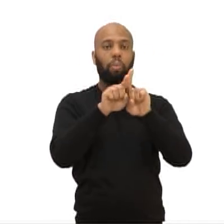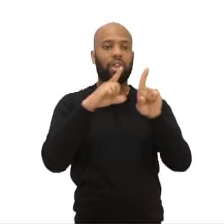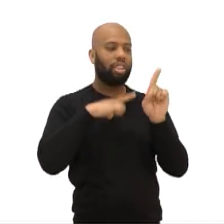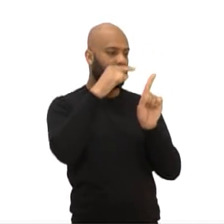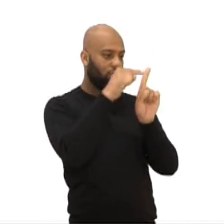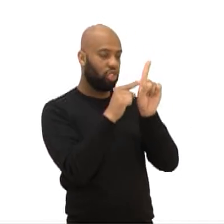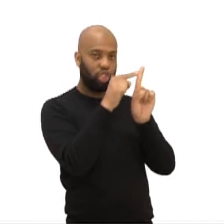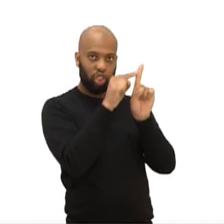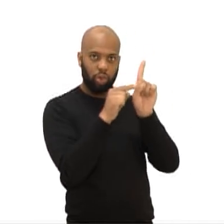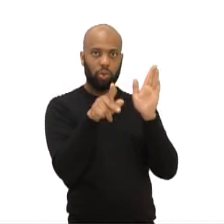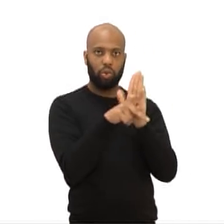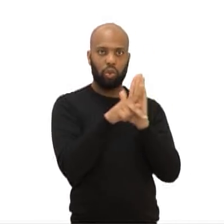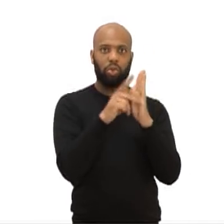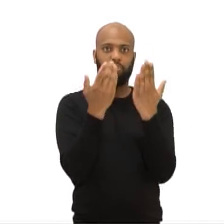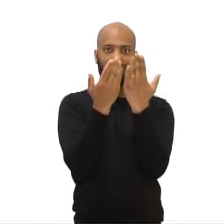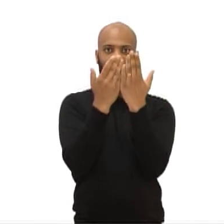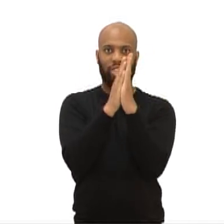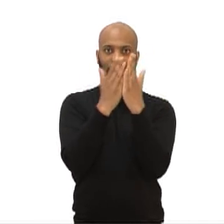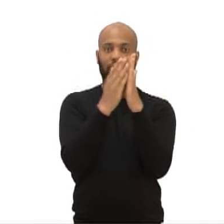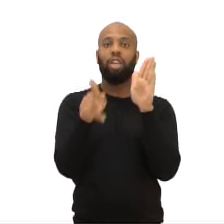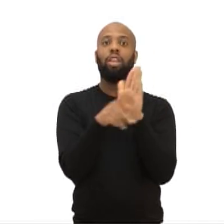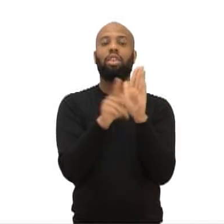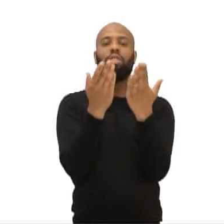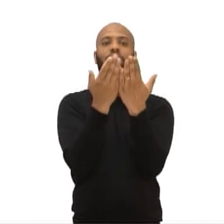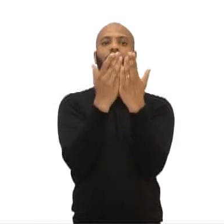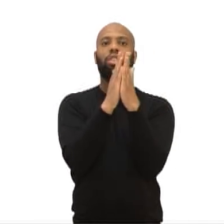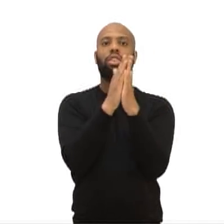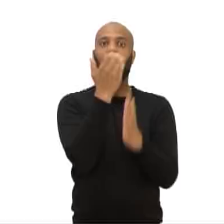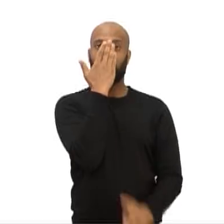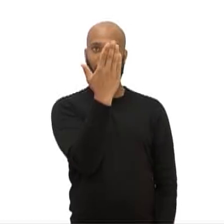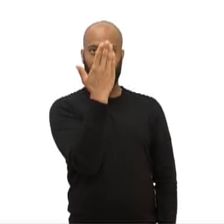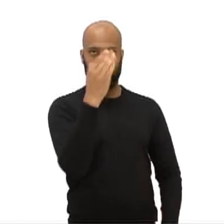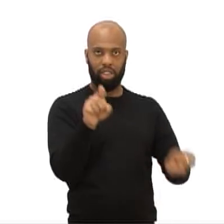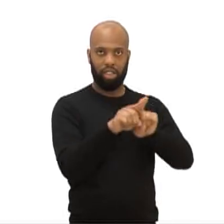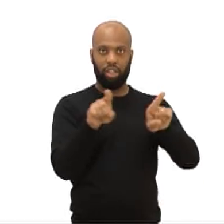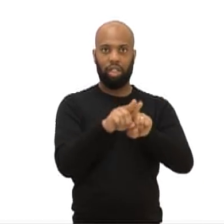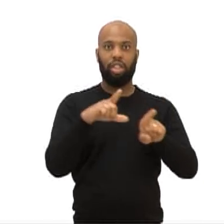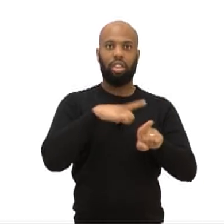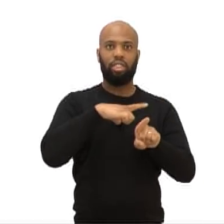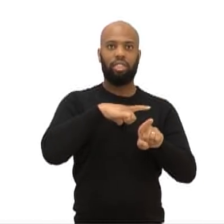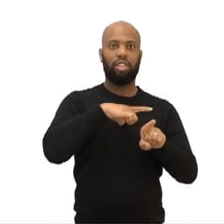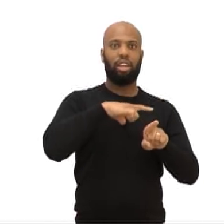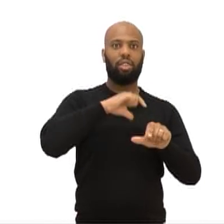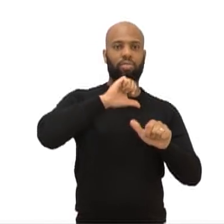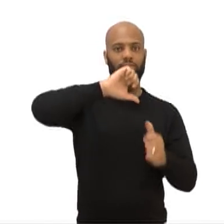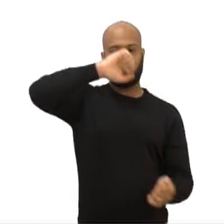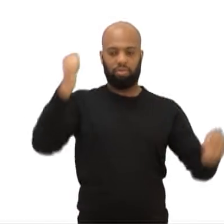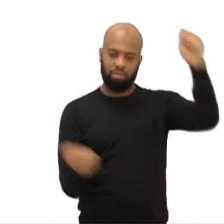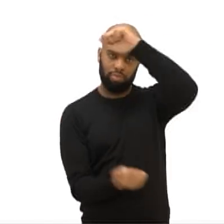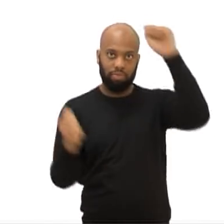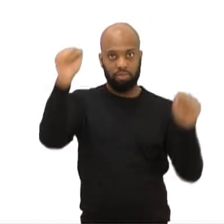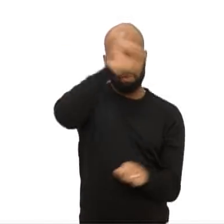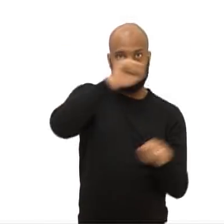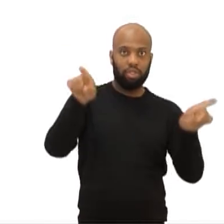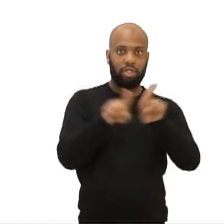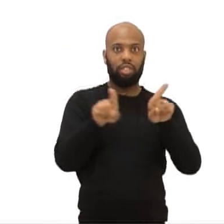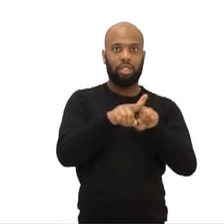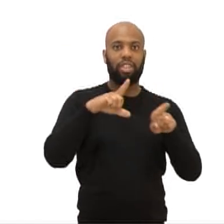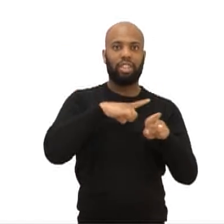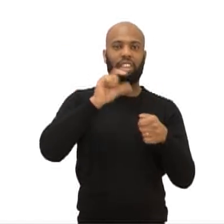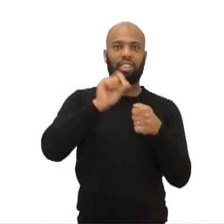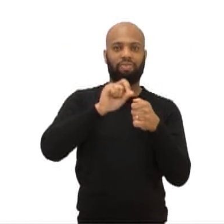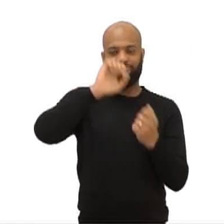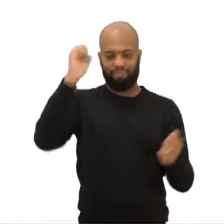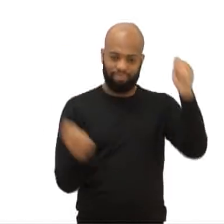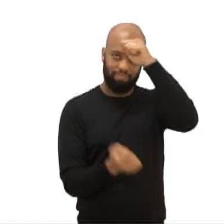de simetria: a simetria de reflexão, a simetria de translação e a simetria de